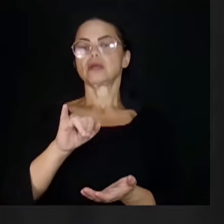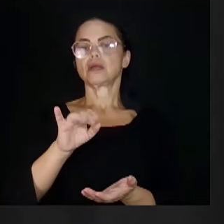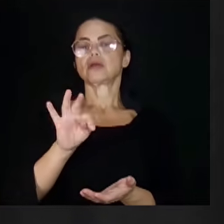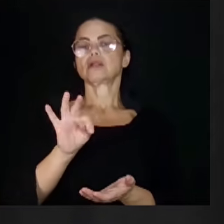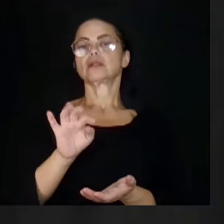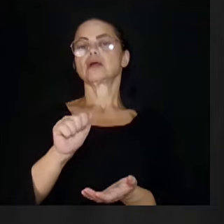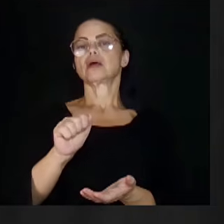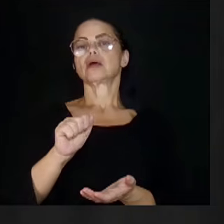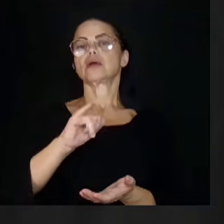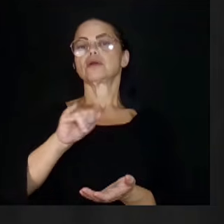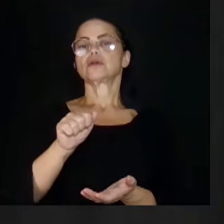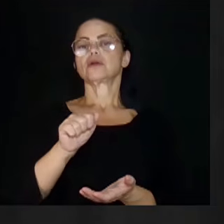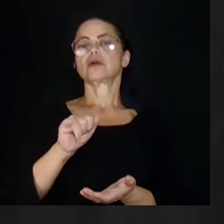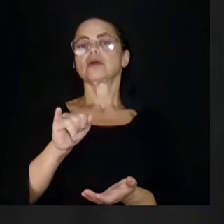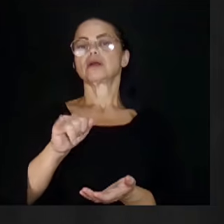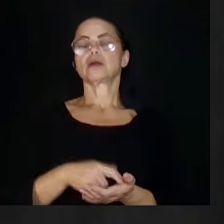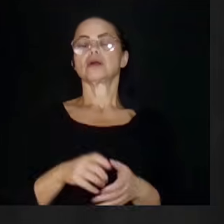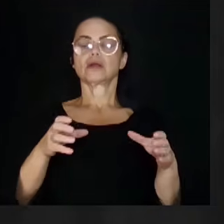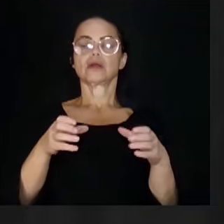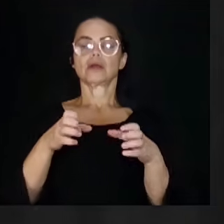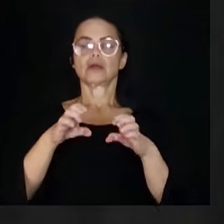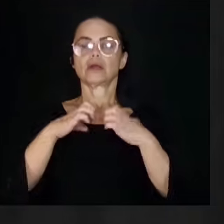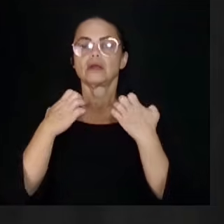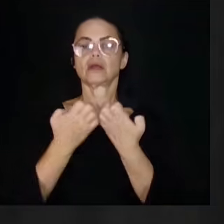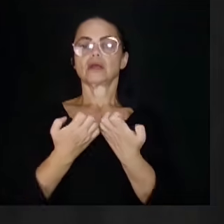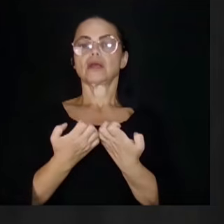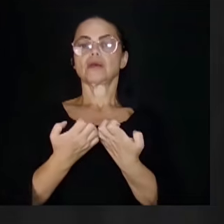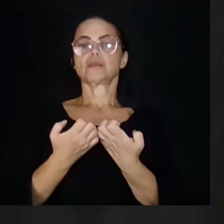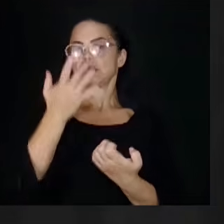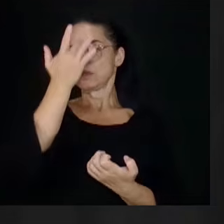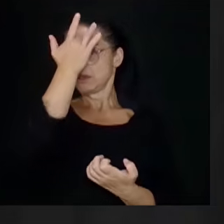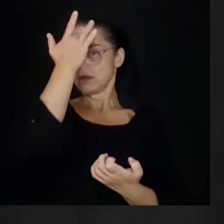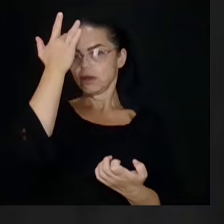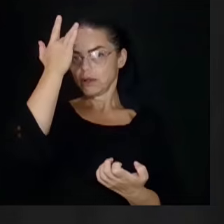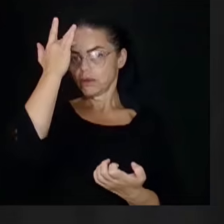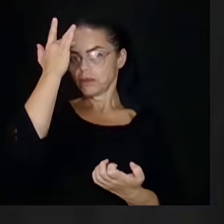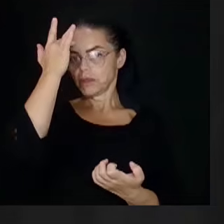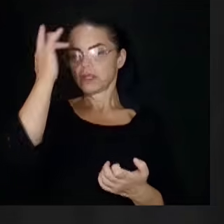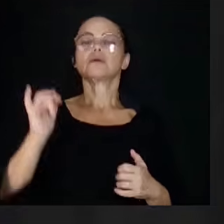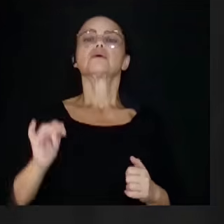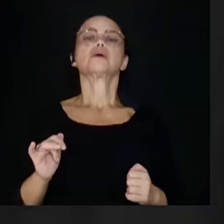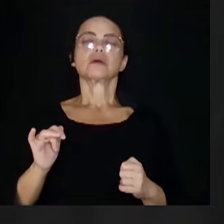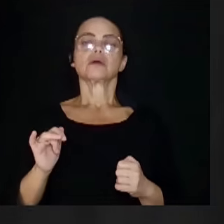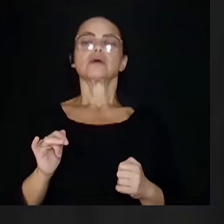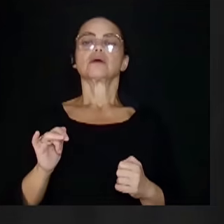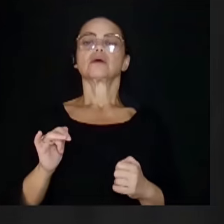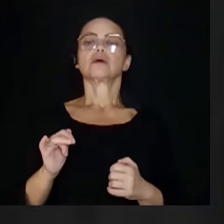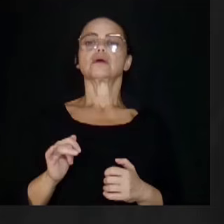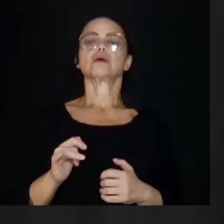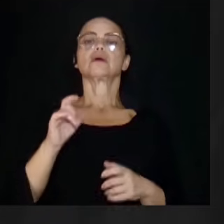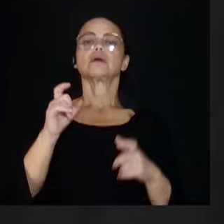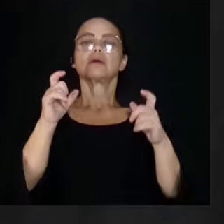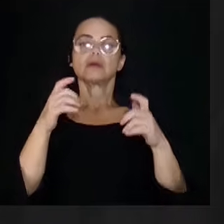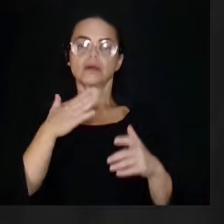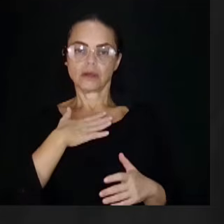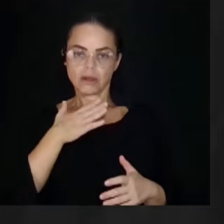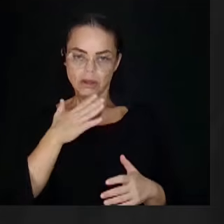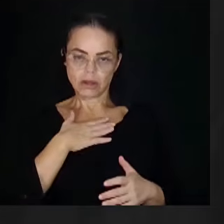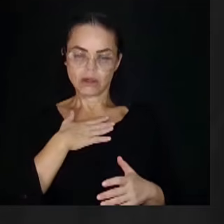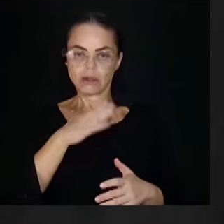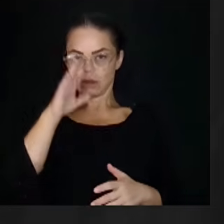de equipe de saúde mental. Então, nessa equipe de saúde mental é onde eu sou a principal